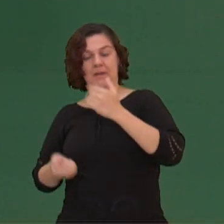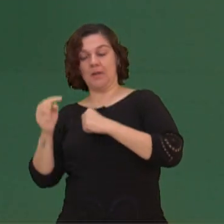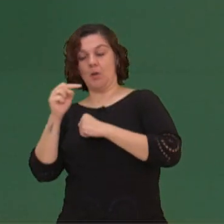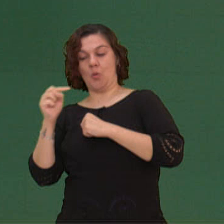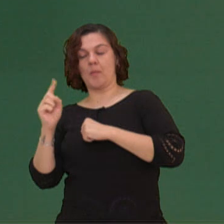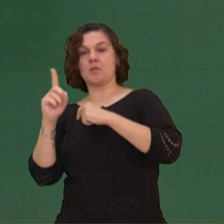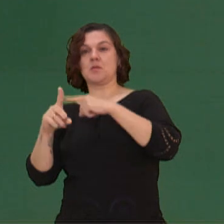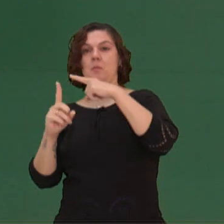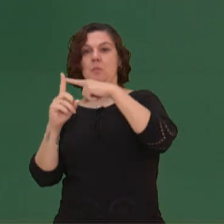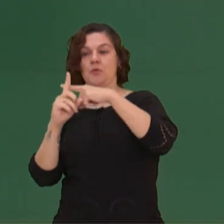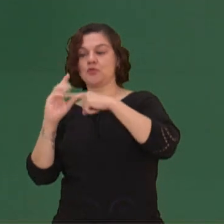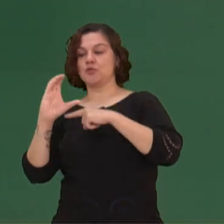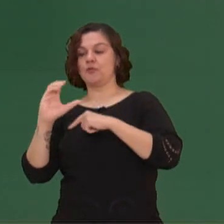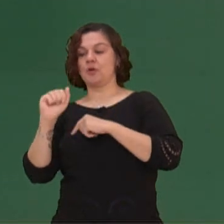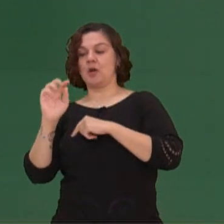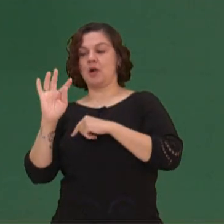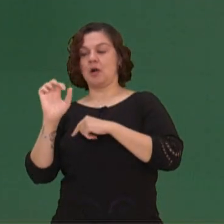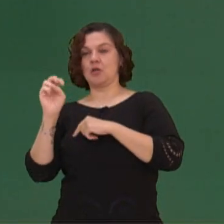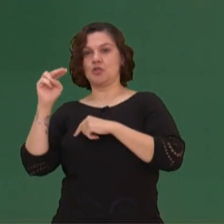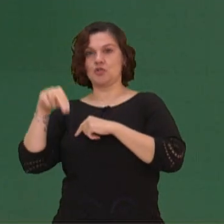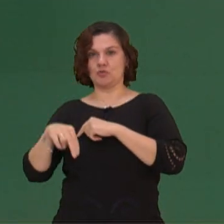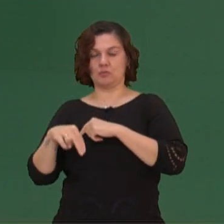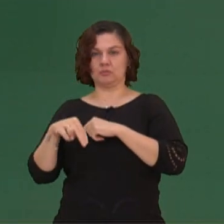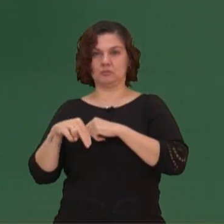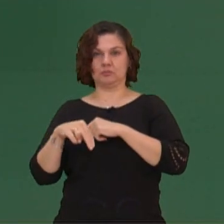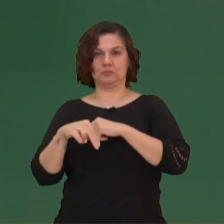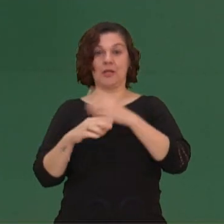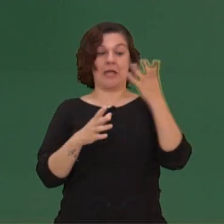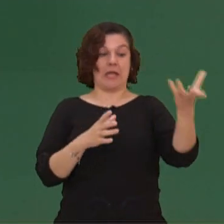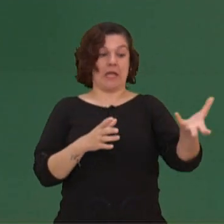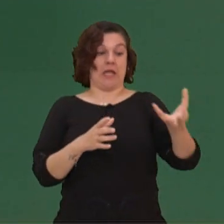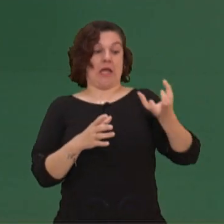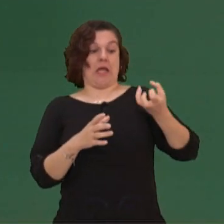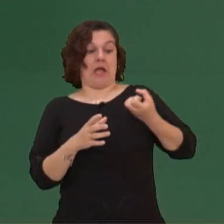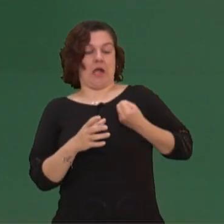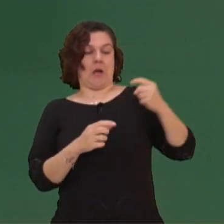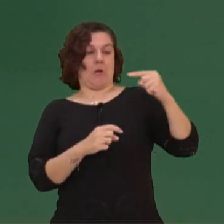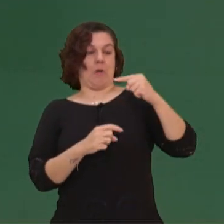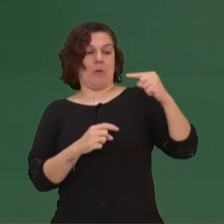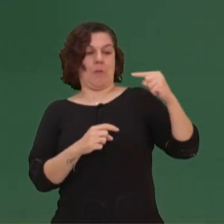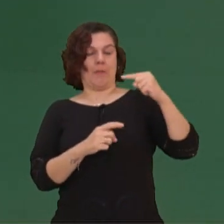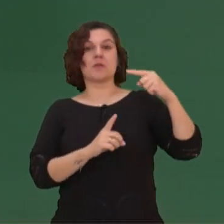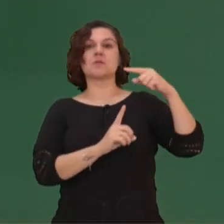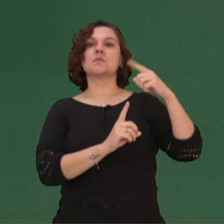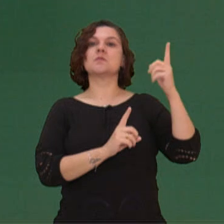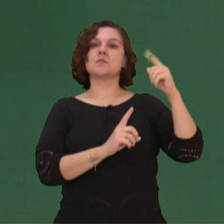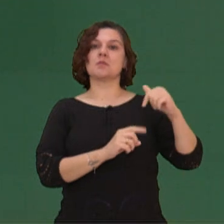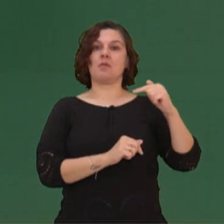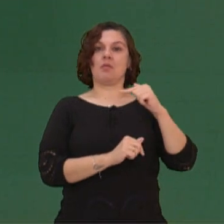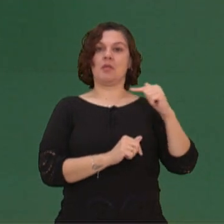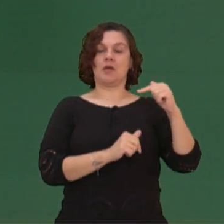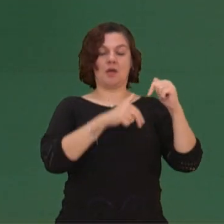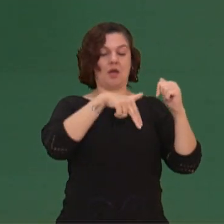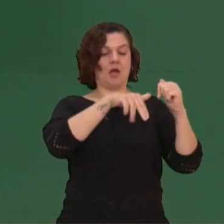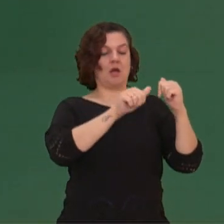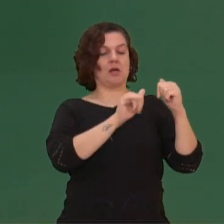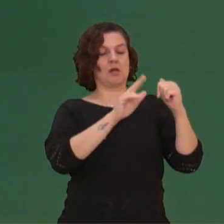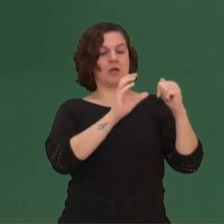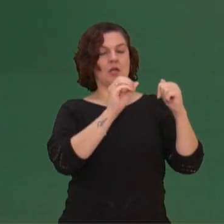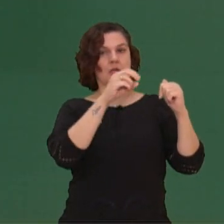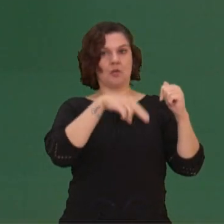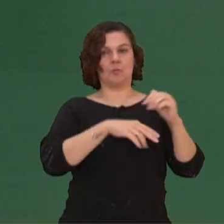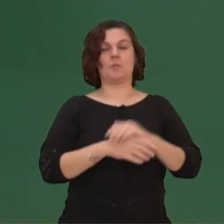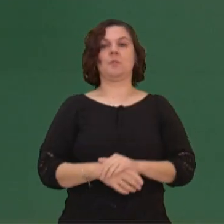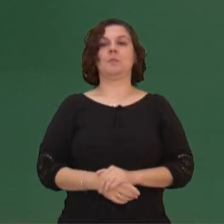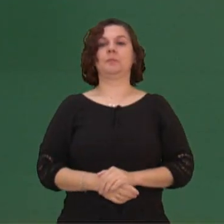positivo, cátion. Ganhou elétrons, fica negativo, ânion. Maravilha?